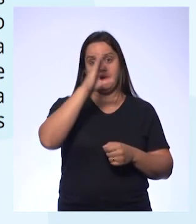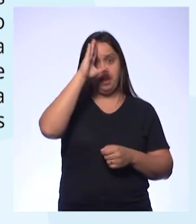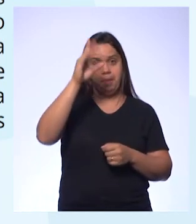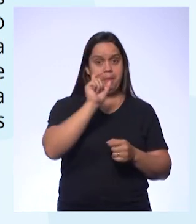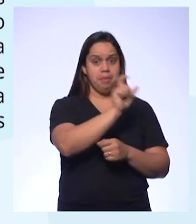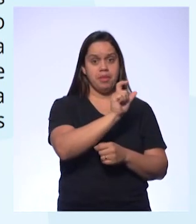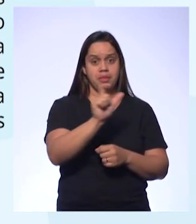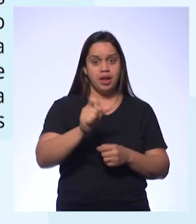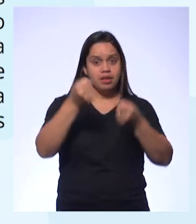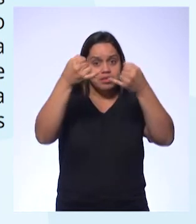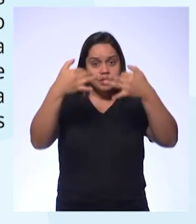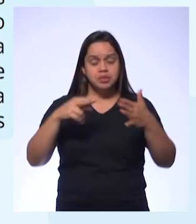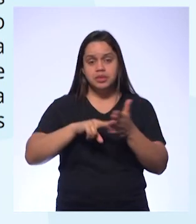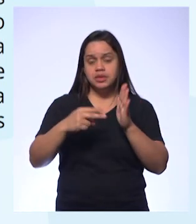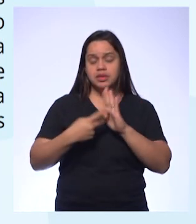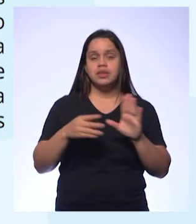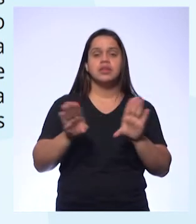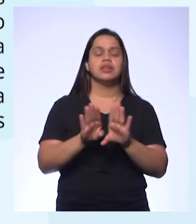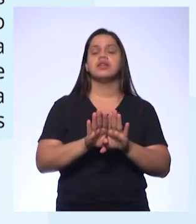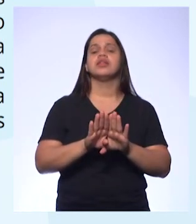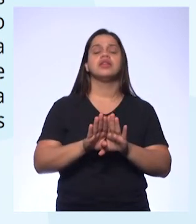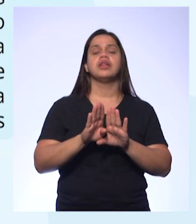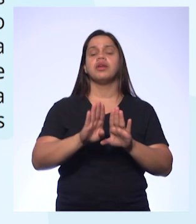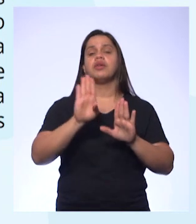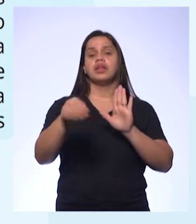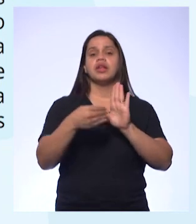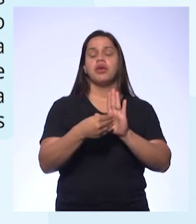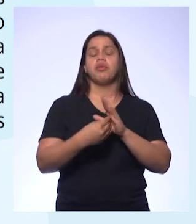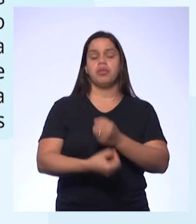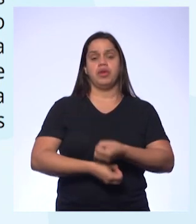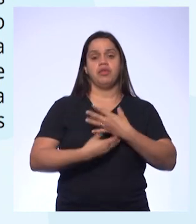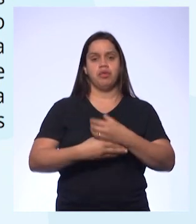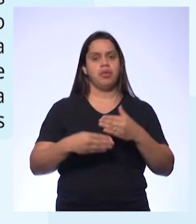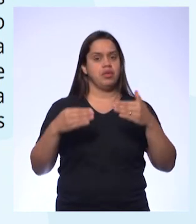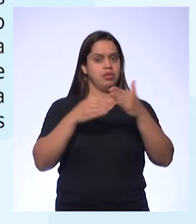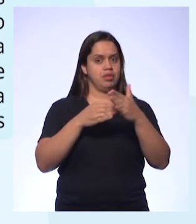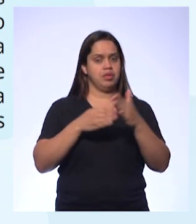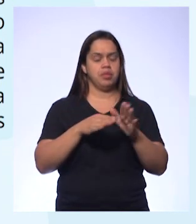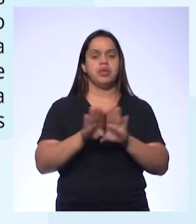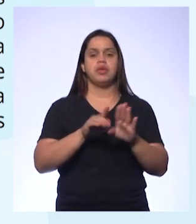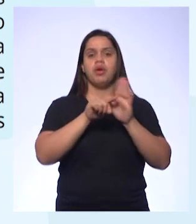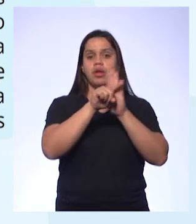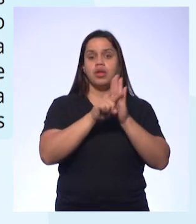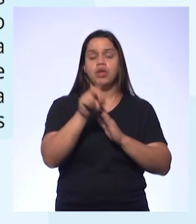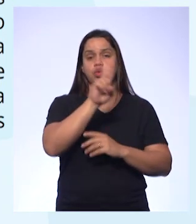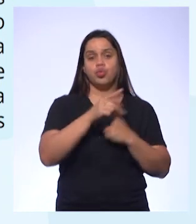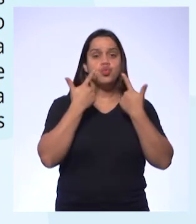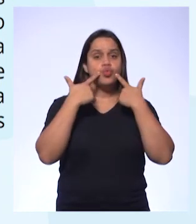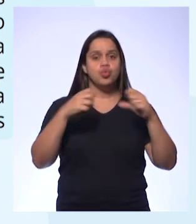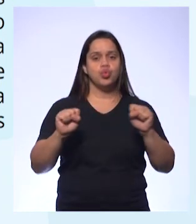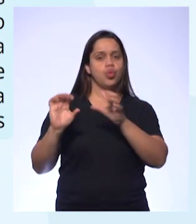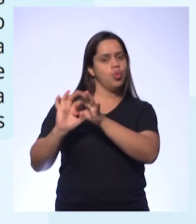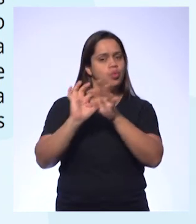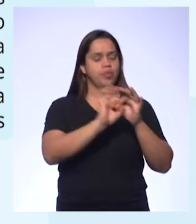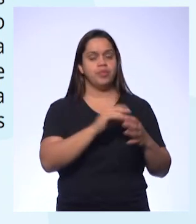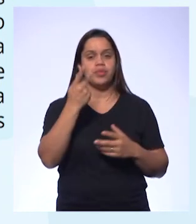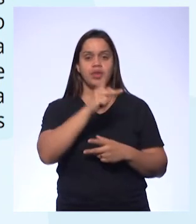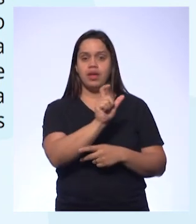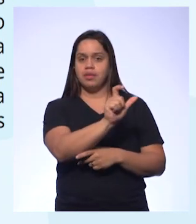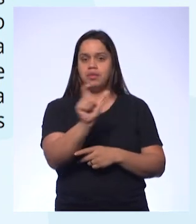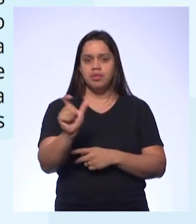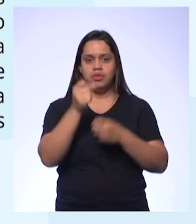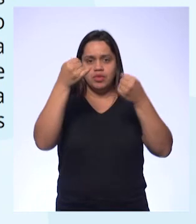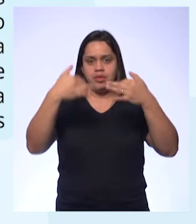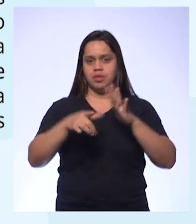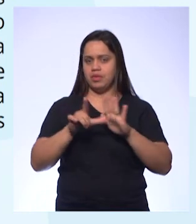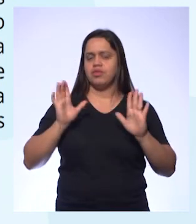palavras e suas definições e normalmente dá uma informação limitada. Análise do uso linguístico ou contexto para cada termo definido, que foi o que